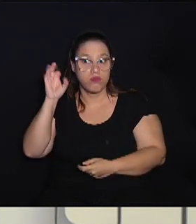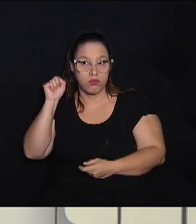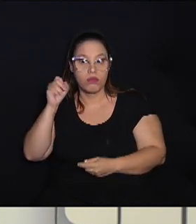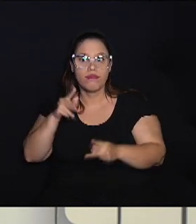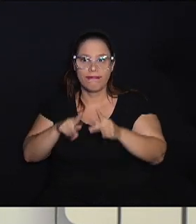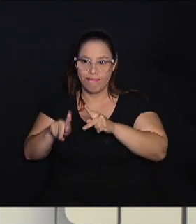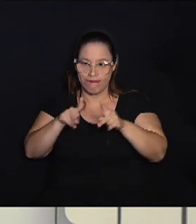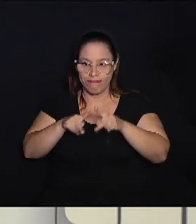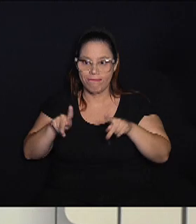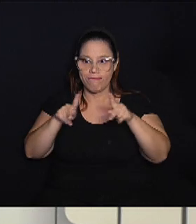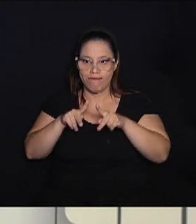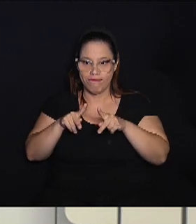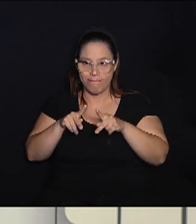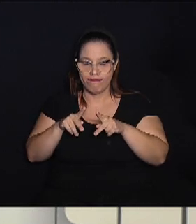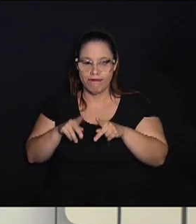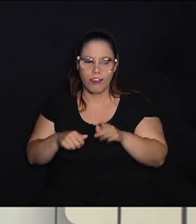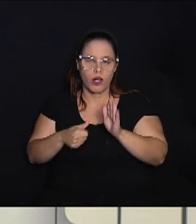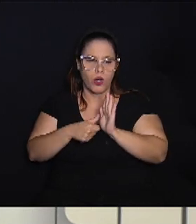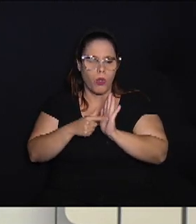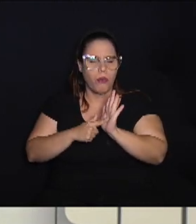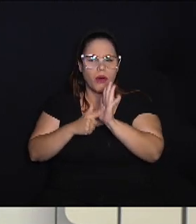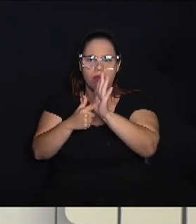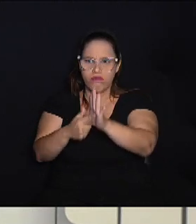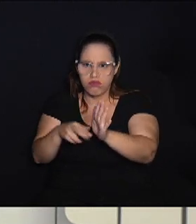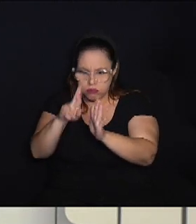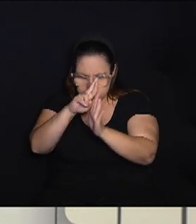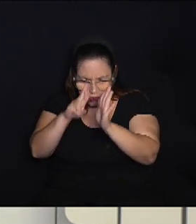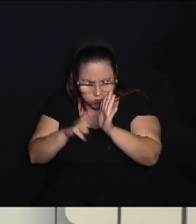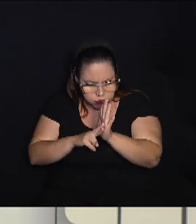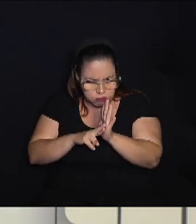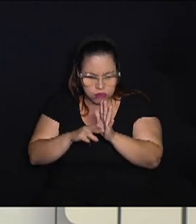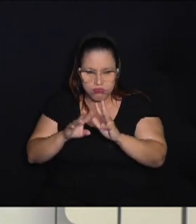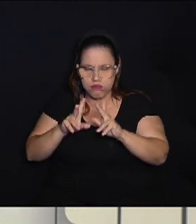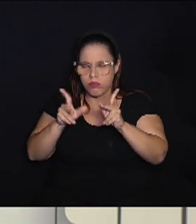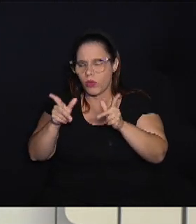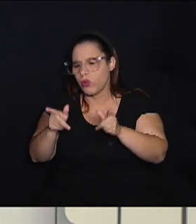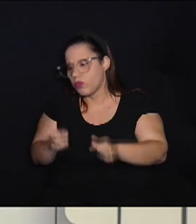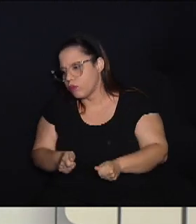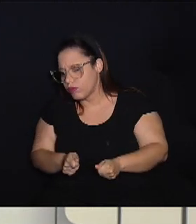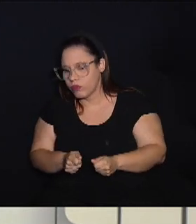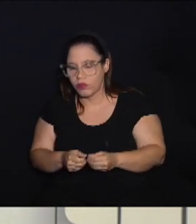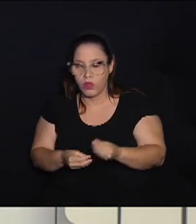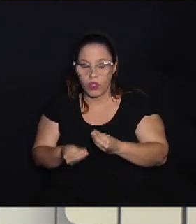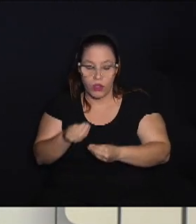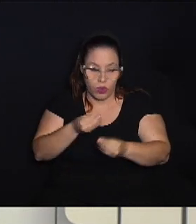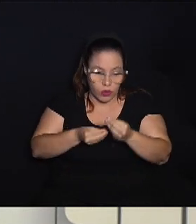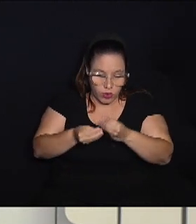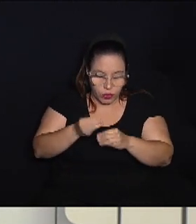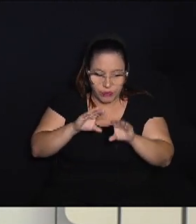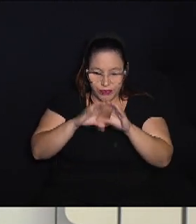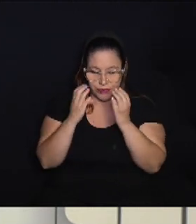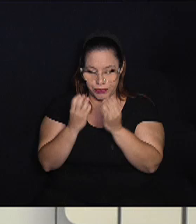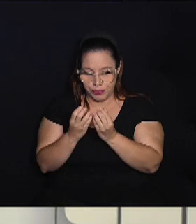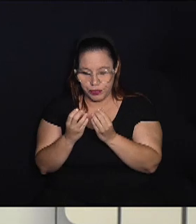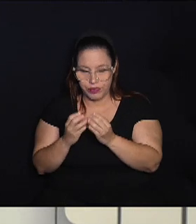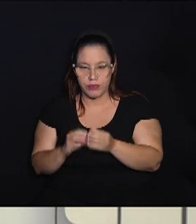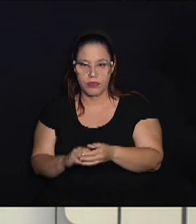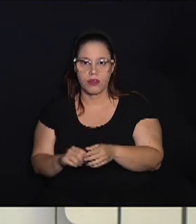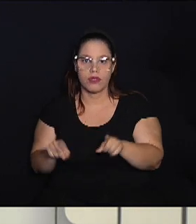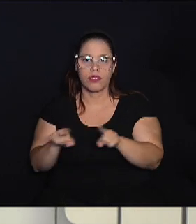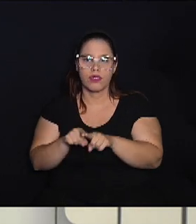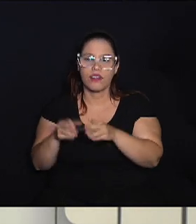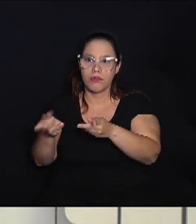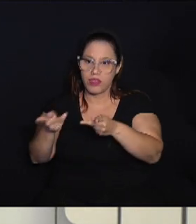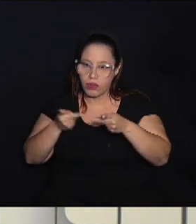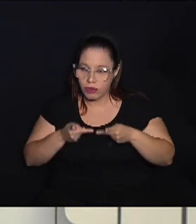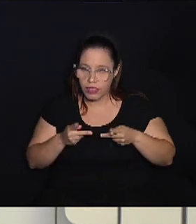população e para apresentar um relatório multidisciplinar produzido pelos membros da comissão e também